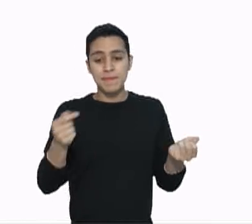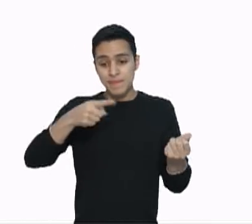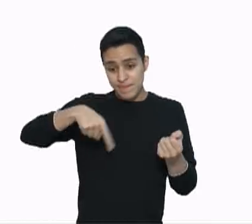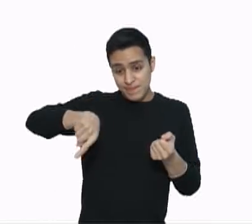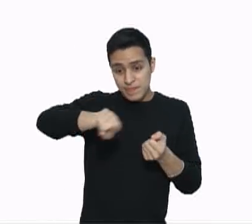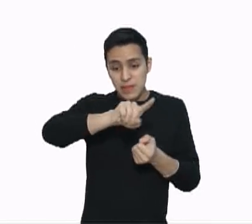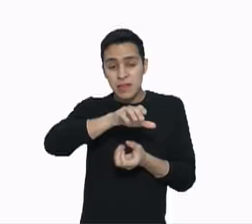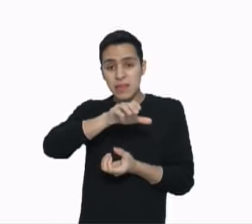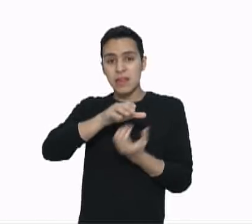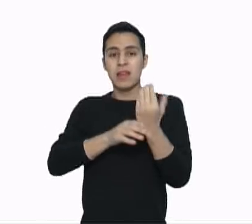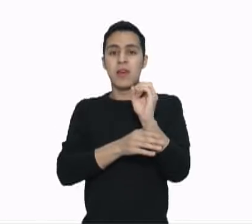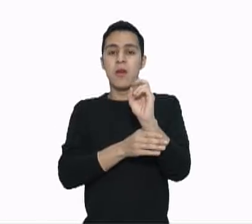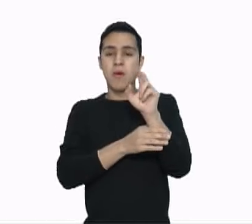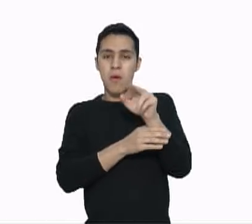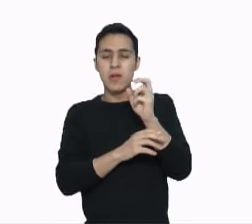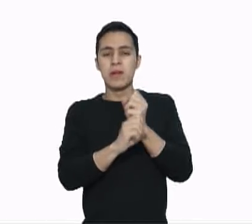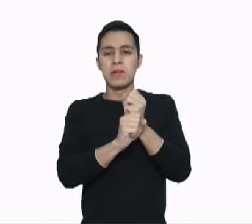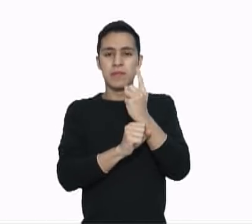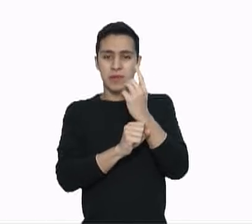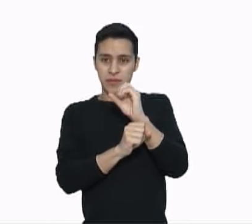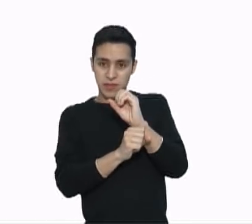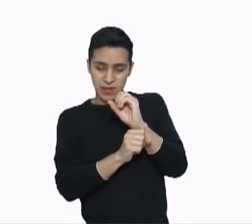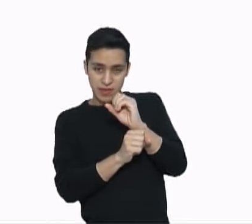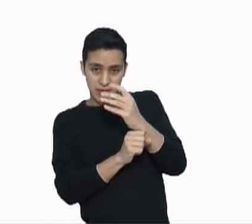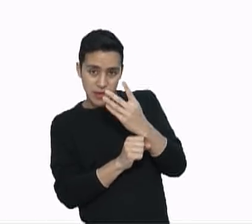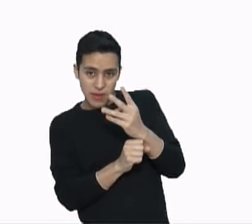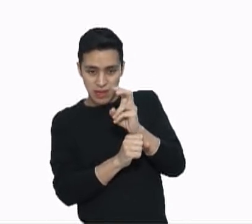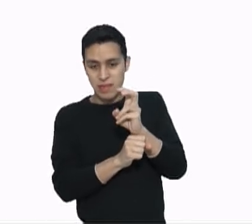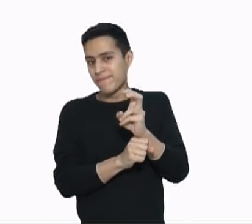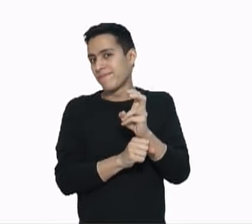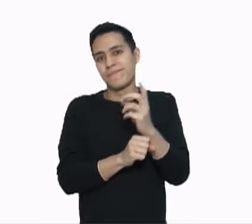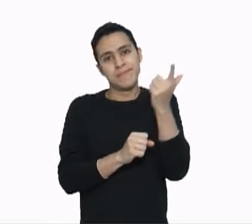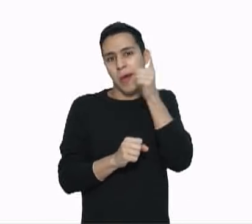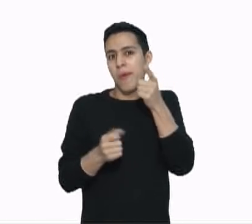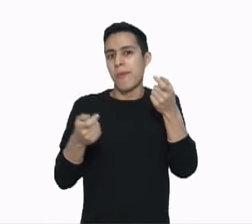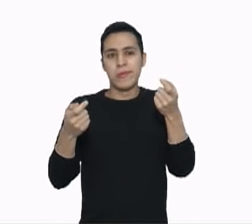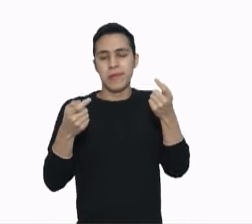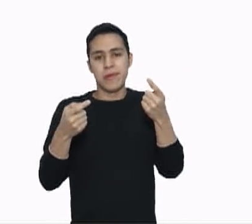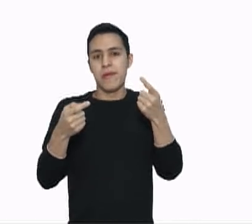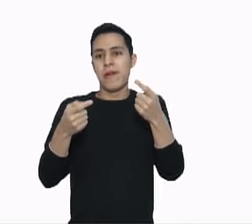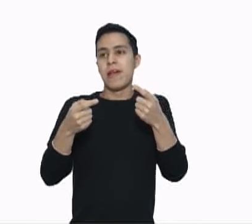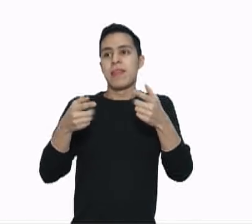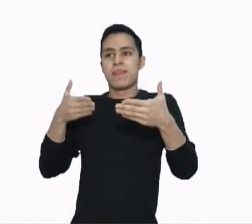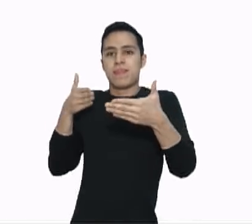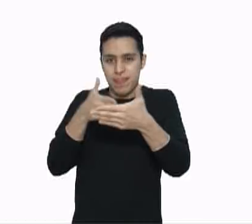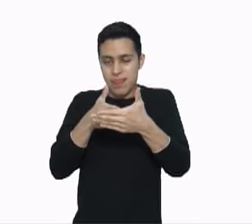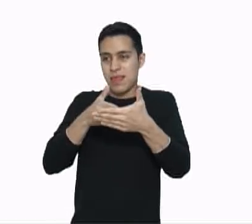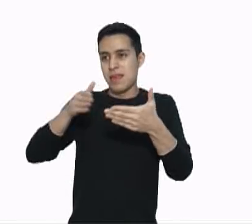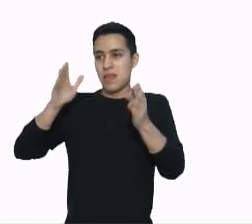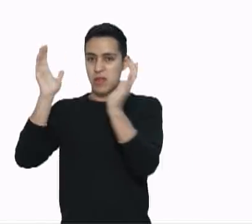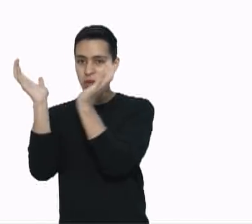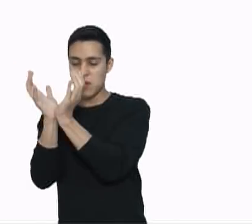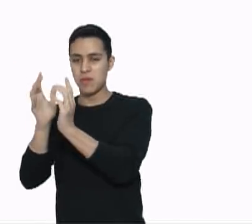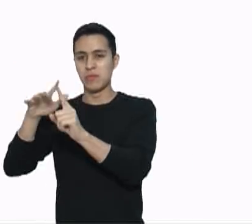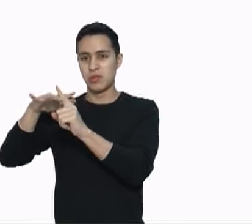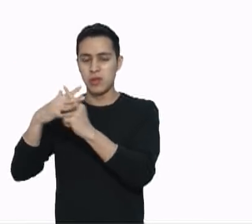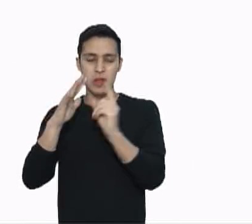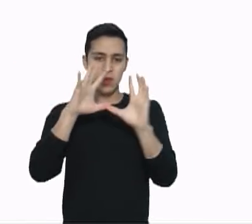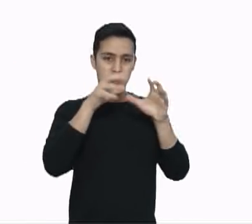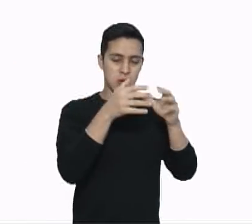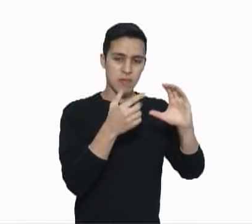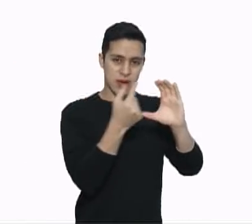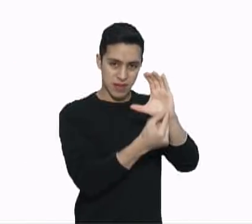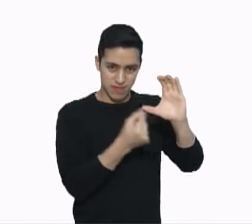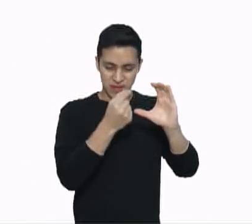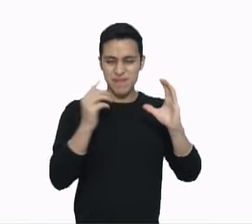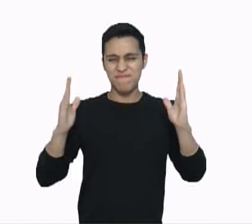foi criada em 1945, acabou não impedindo o enfrentamento de blocos capitalista e socialista durante o período conhecido